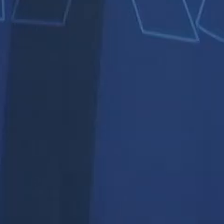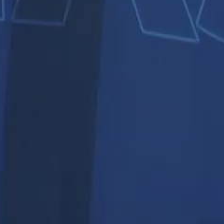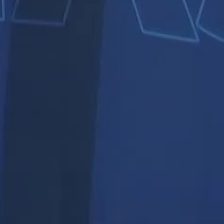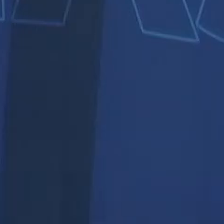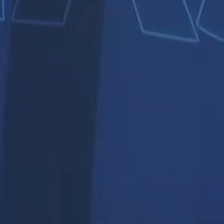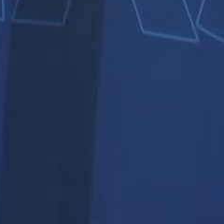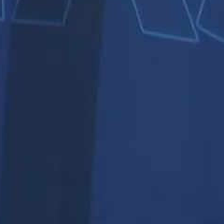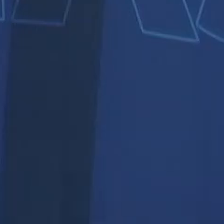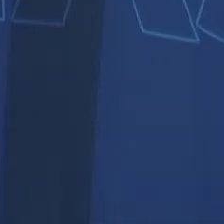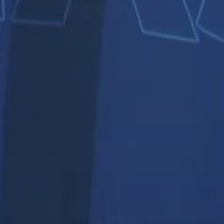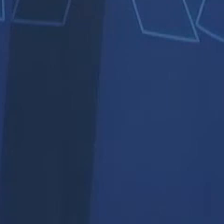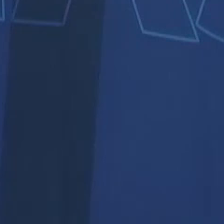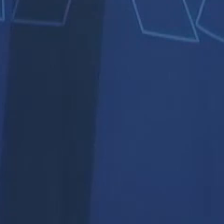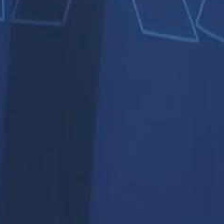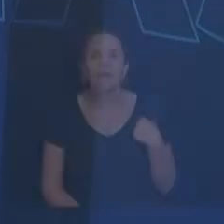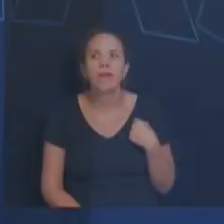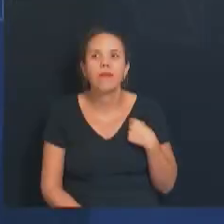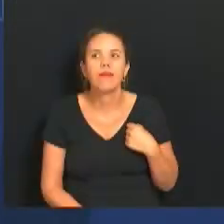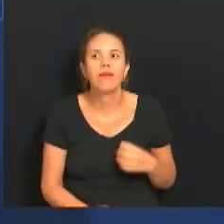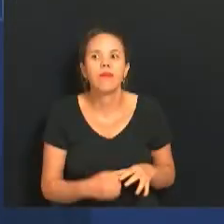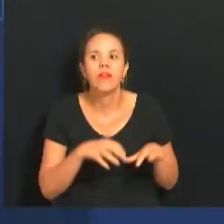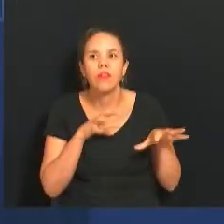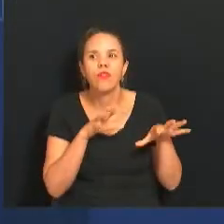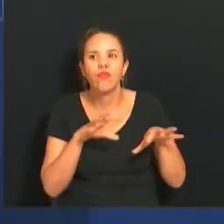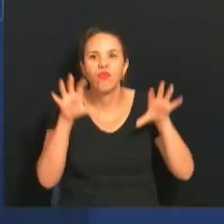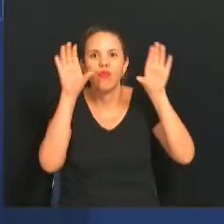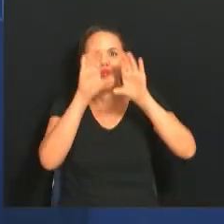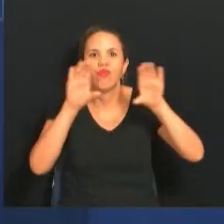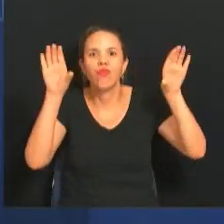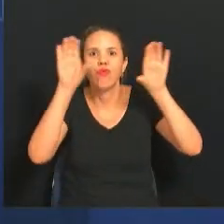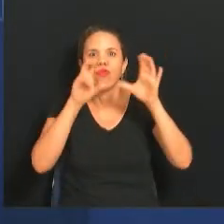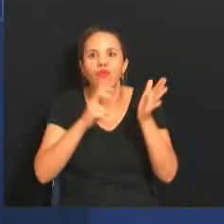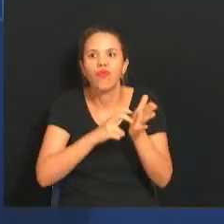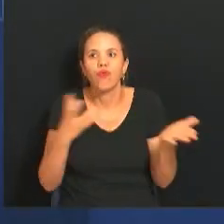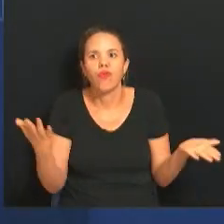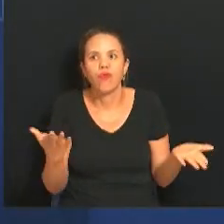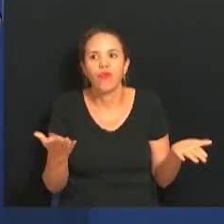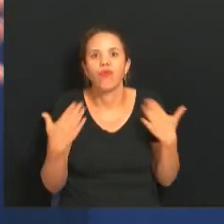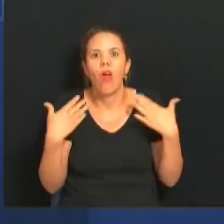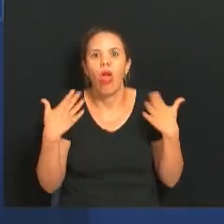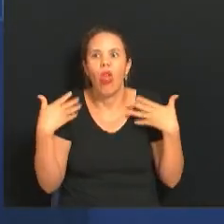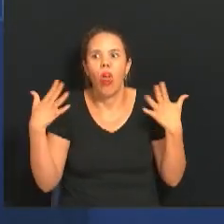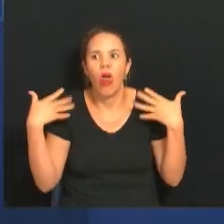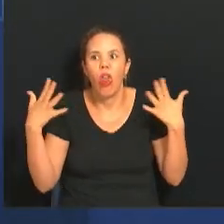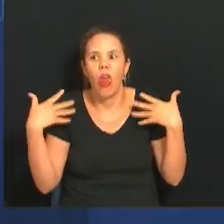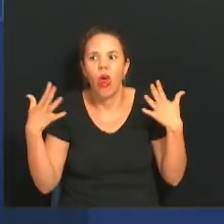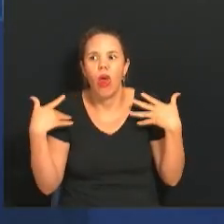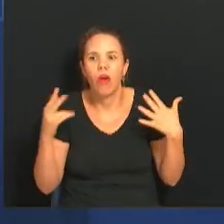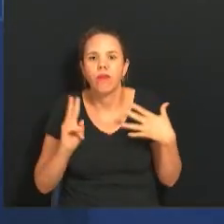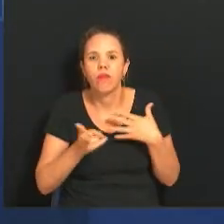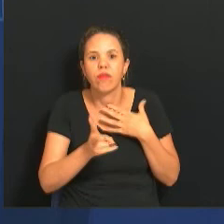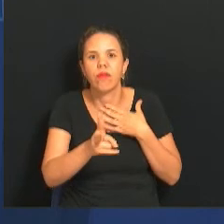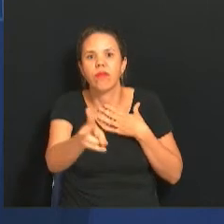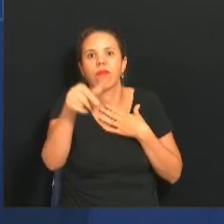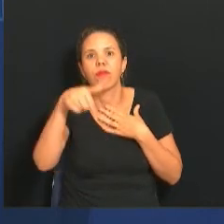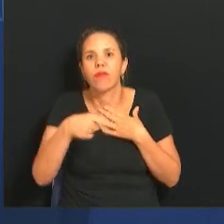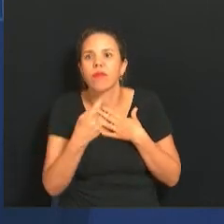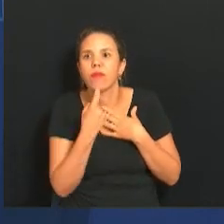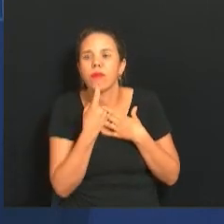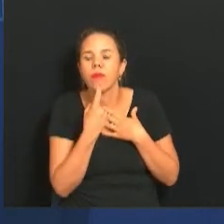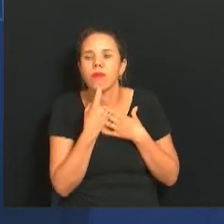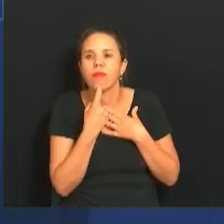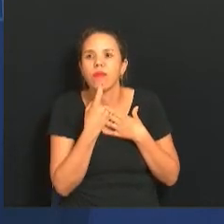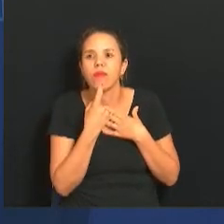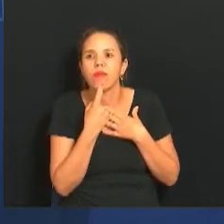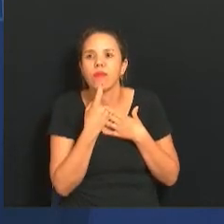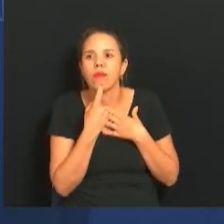Hoje o dia amanheceu com muitas nuvens, mas bem abafado, né? O calor continua aqui em Campinas,